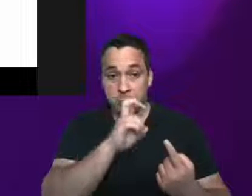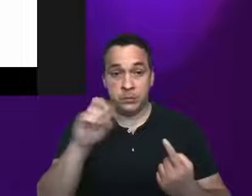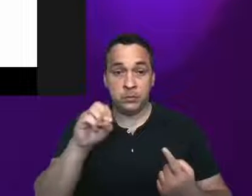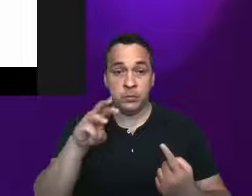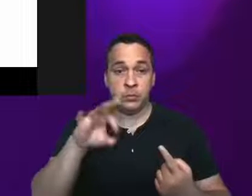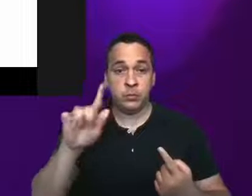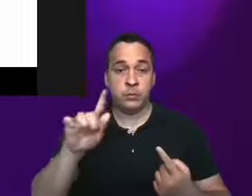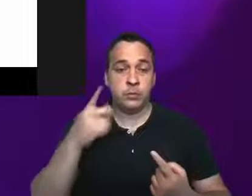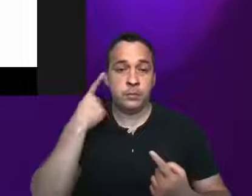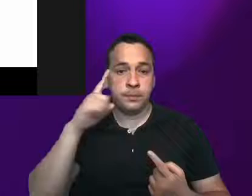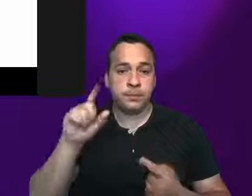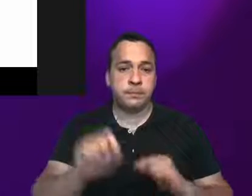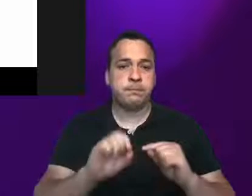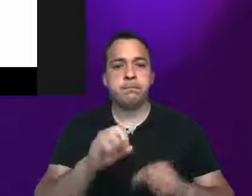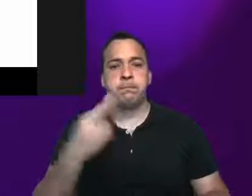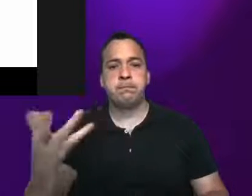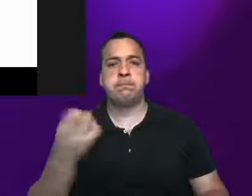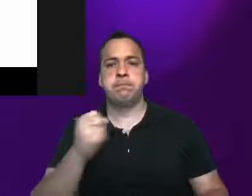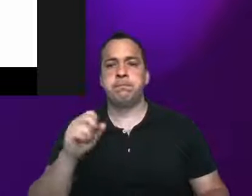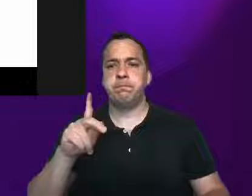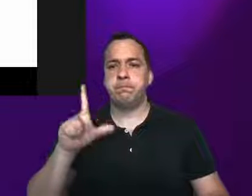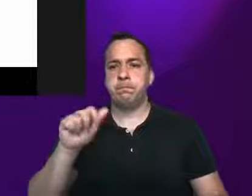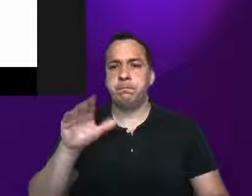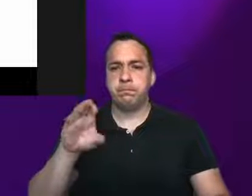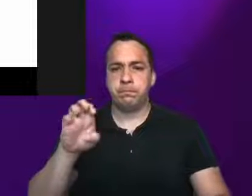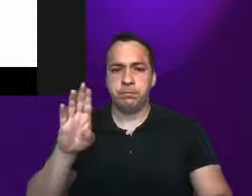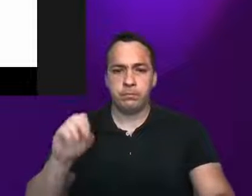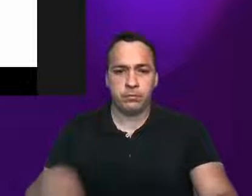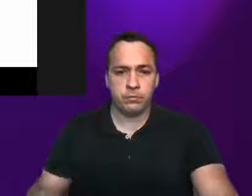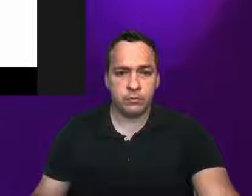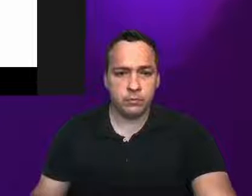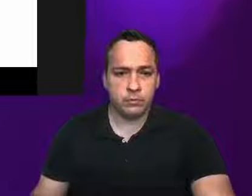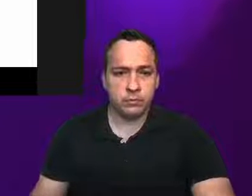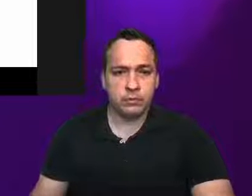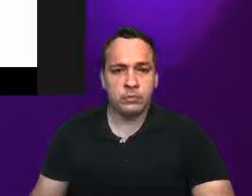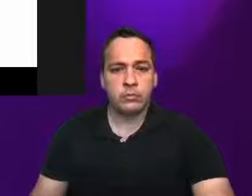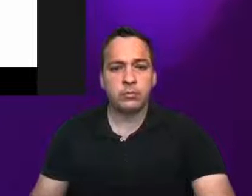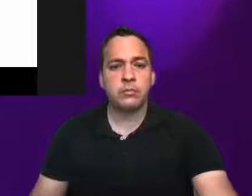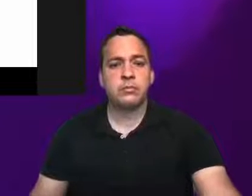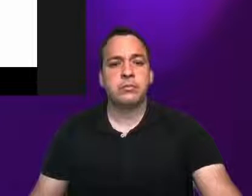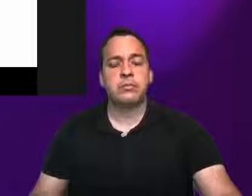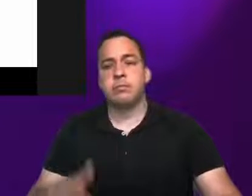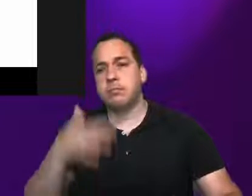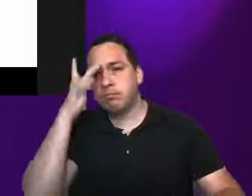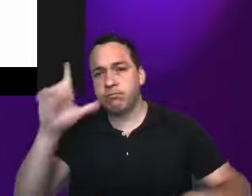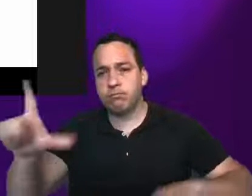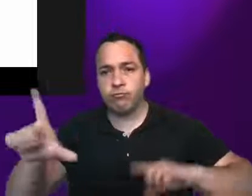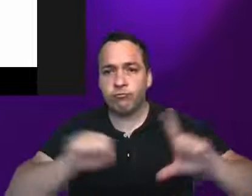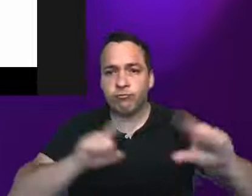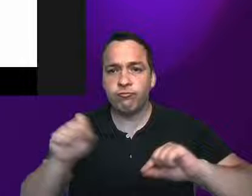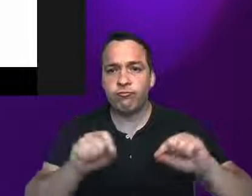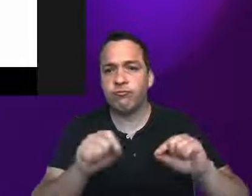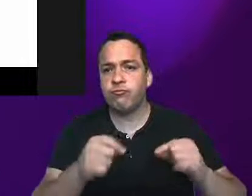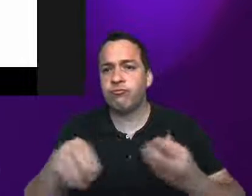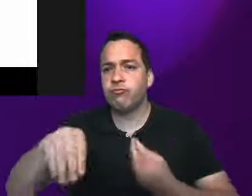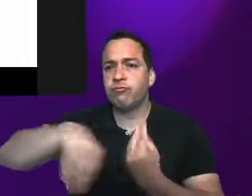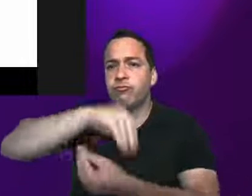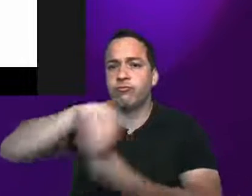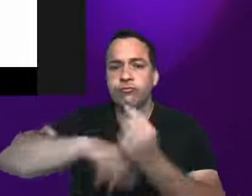ou para receber placebo. Quando esses pacientes foram randomizados, eles, se estavam em uso